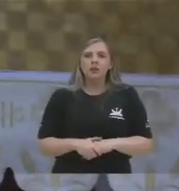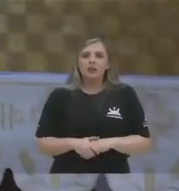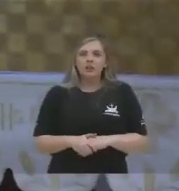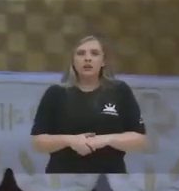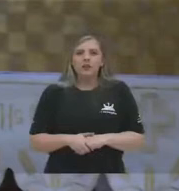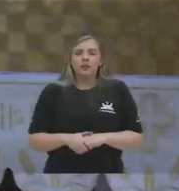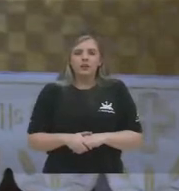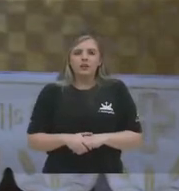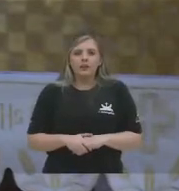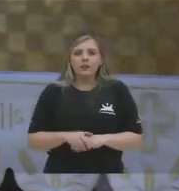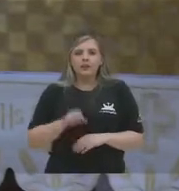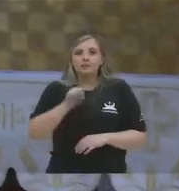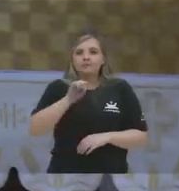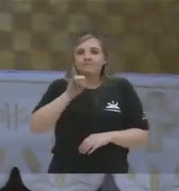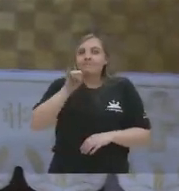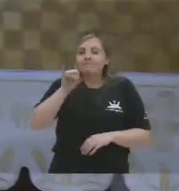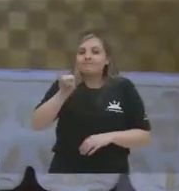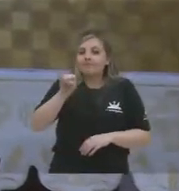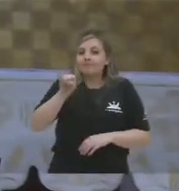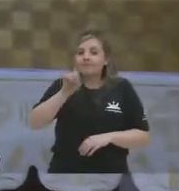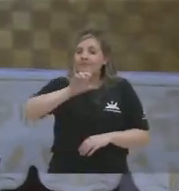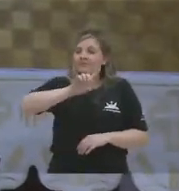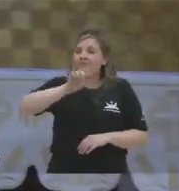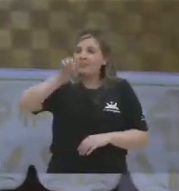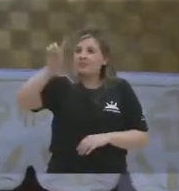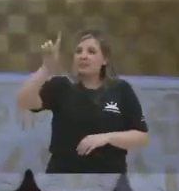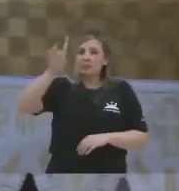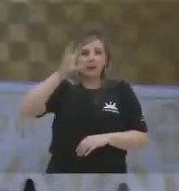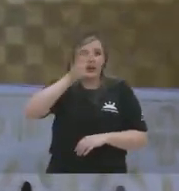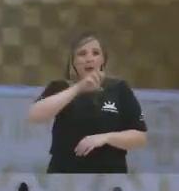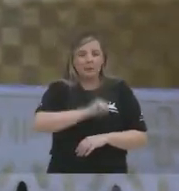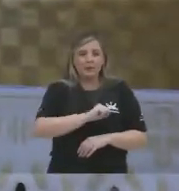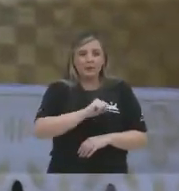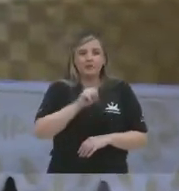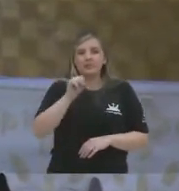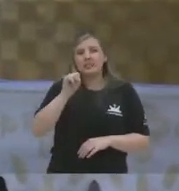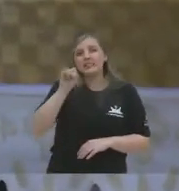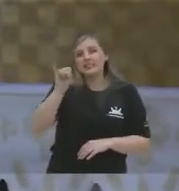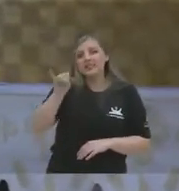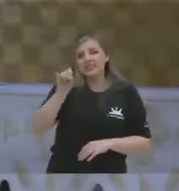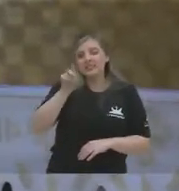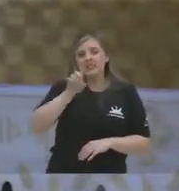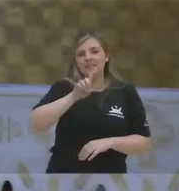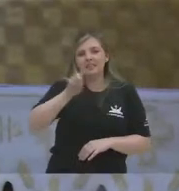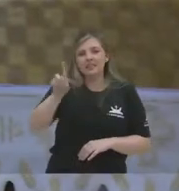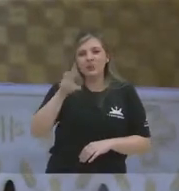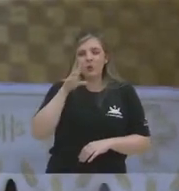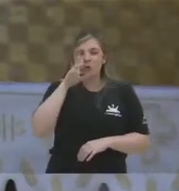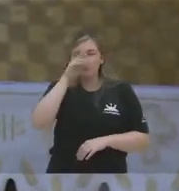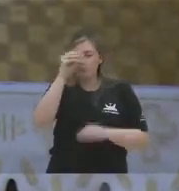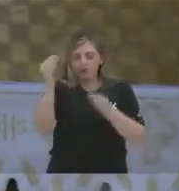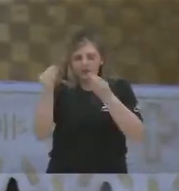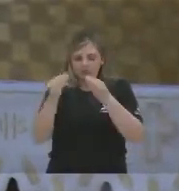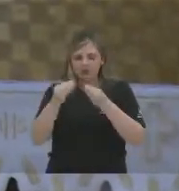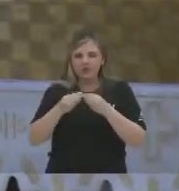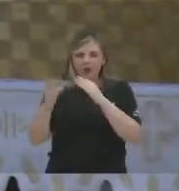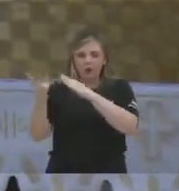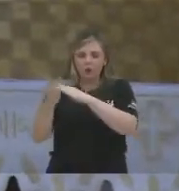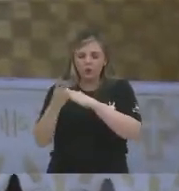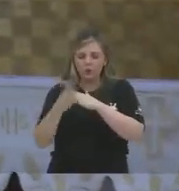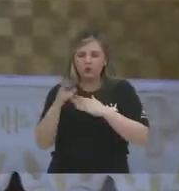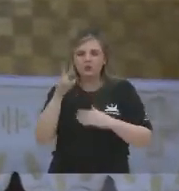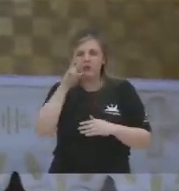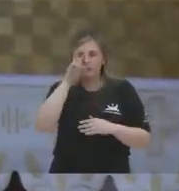se Ele é amor, se Ele sustenta, se Ele cuida, se Ele fortalece, se